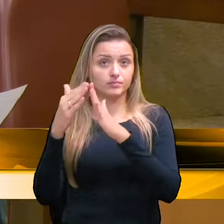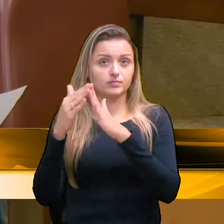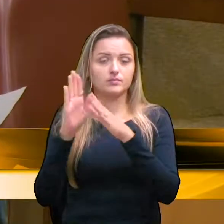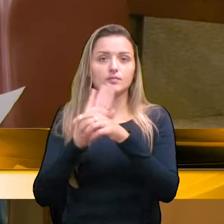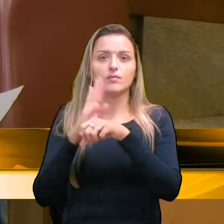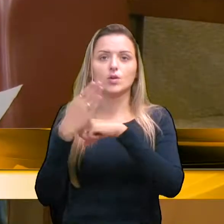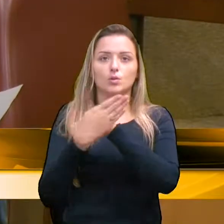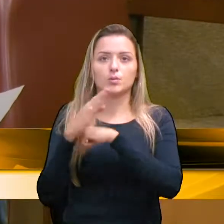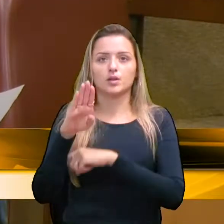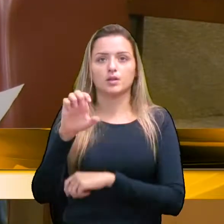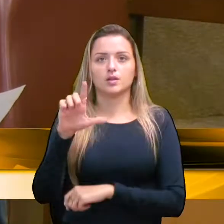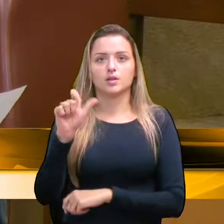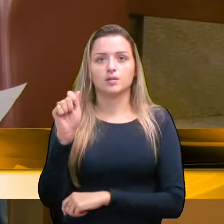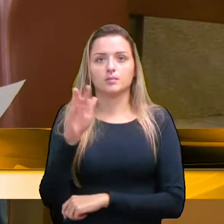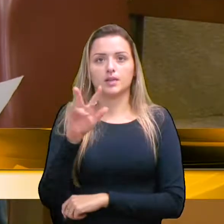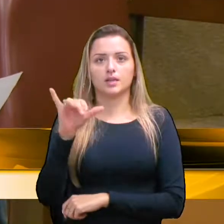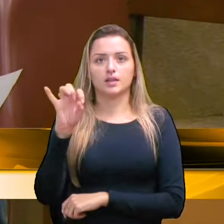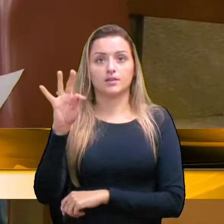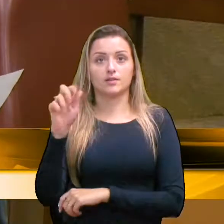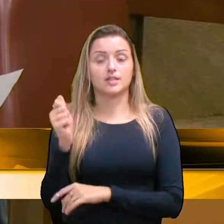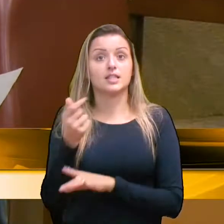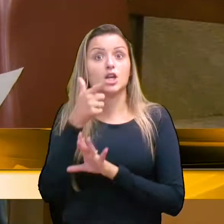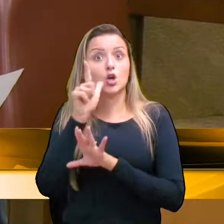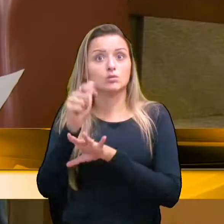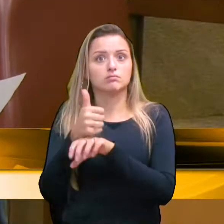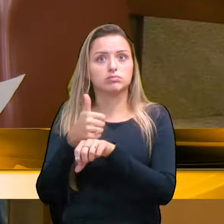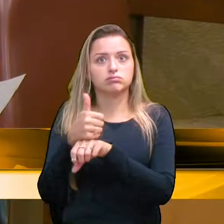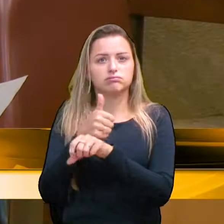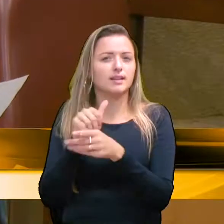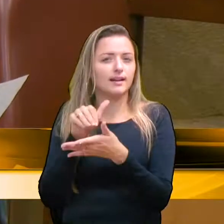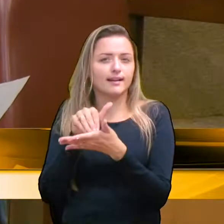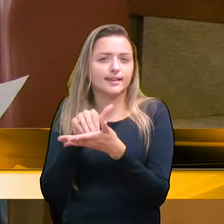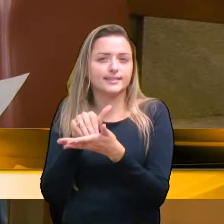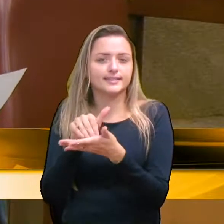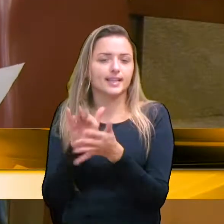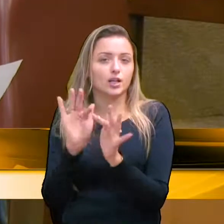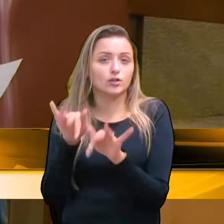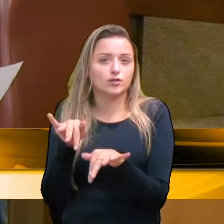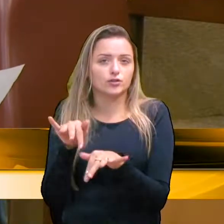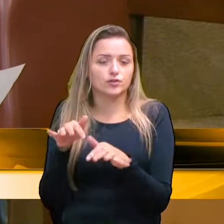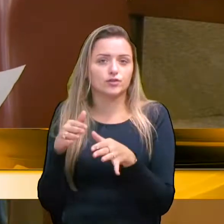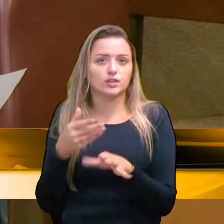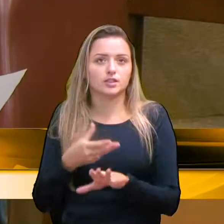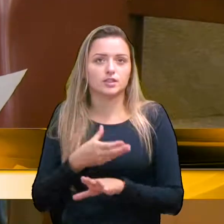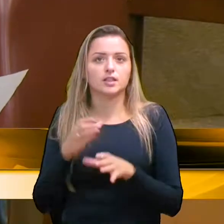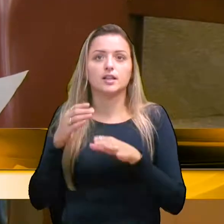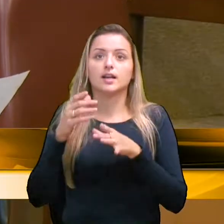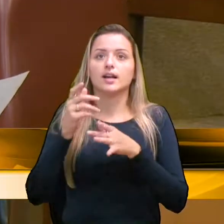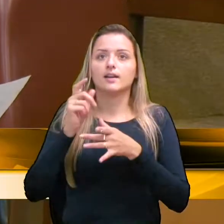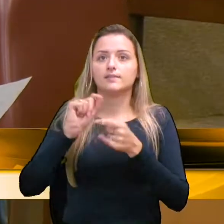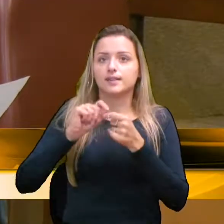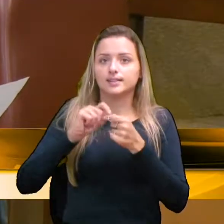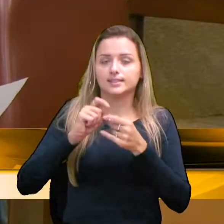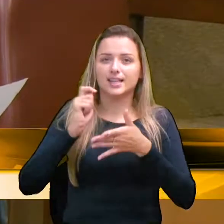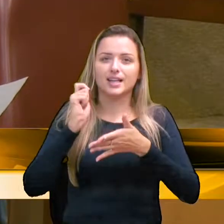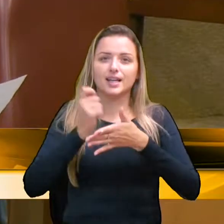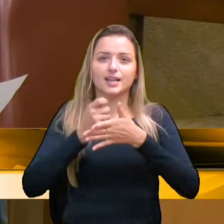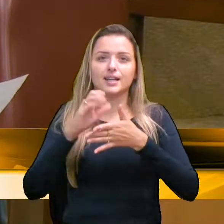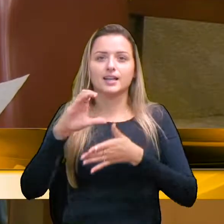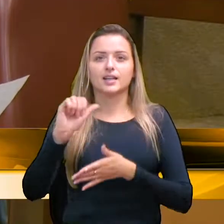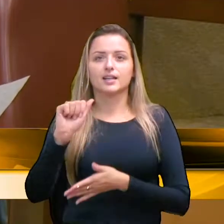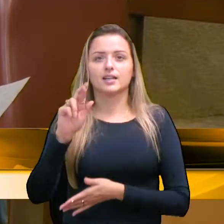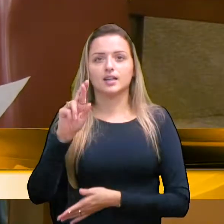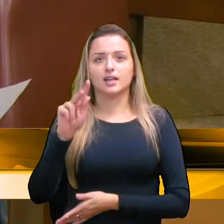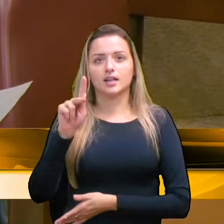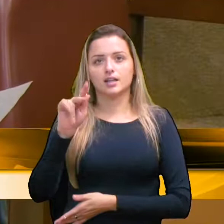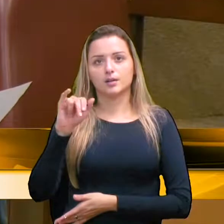Bela Vista, onde encontrou a profissão que seguiu até os últimos dias de sua vida, a carpintaria e a marcenaria. Com